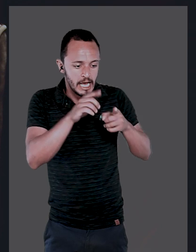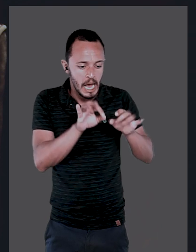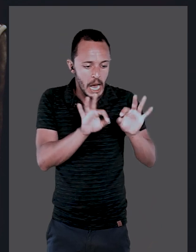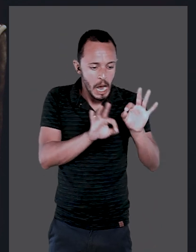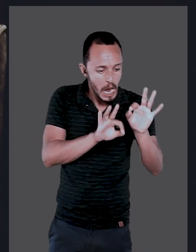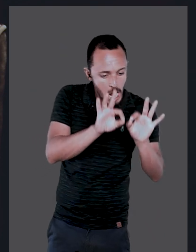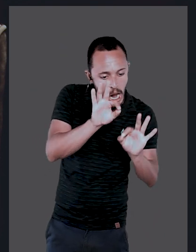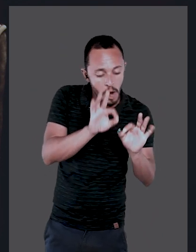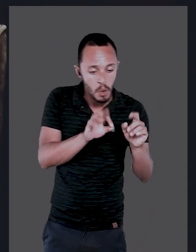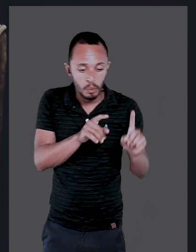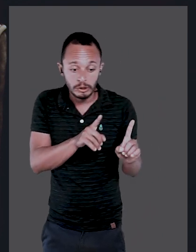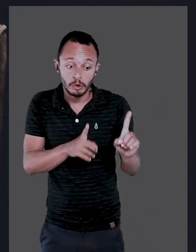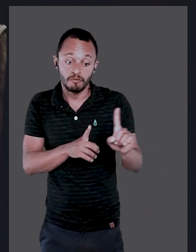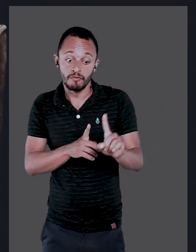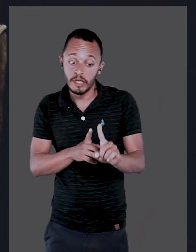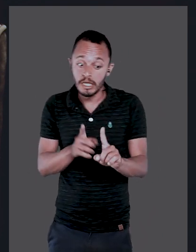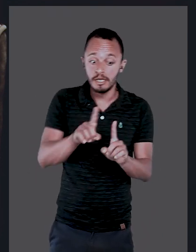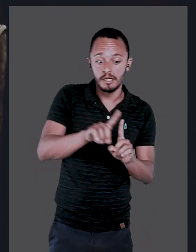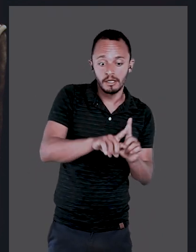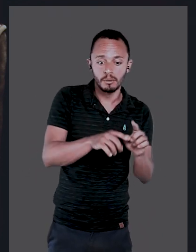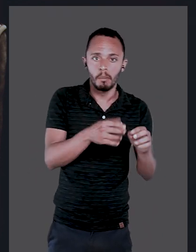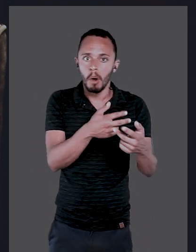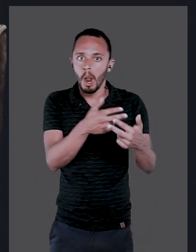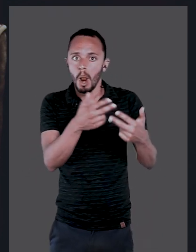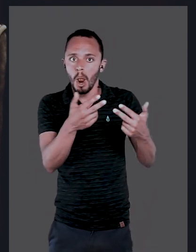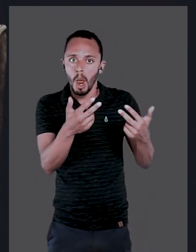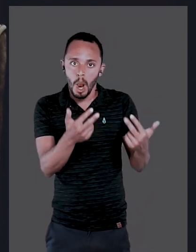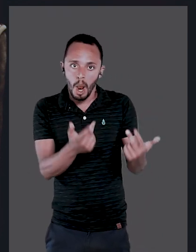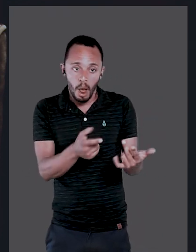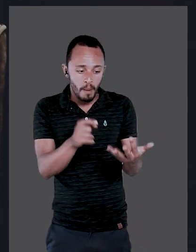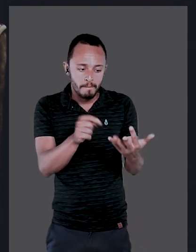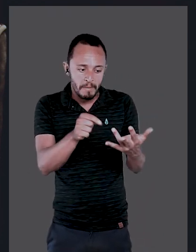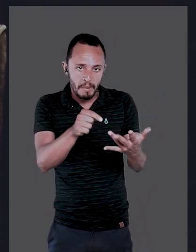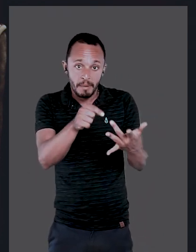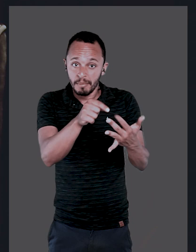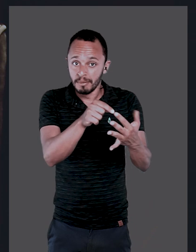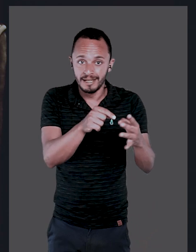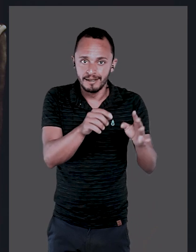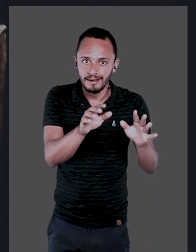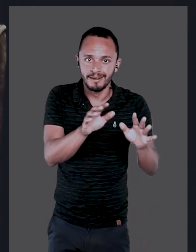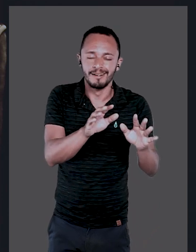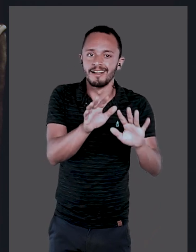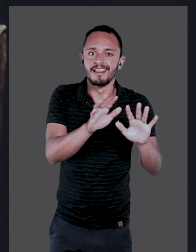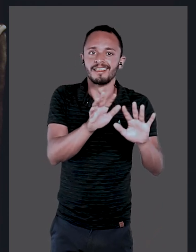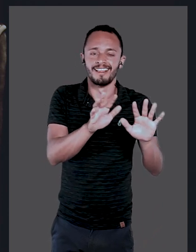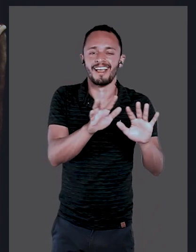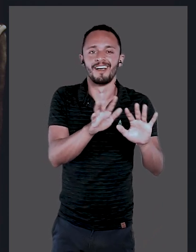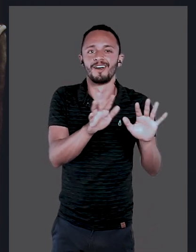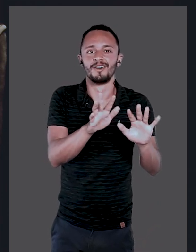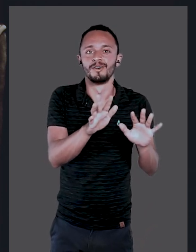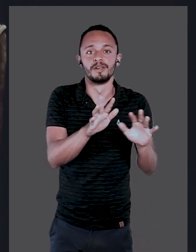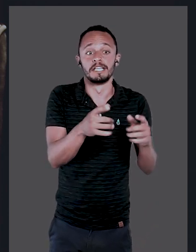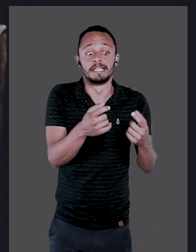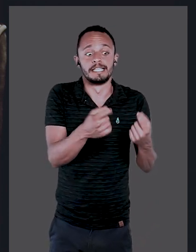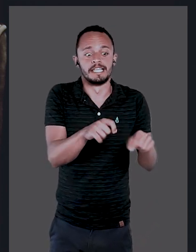eu não tenho uma cabeça muito policial assim do indivíduo que engendra